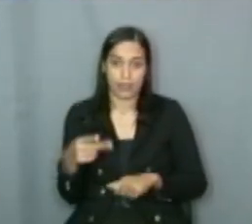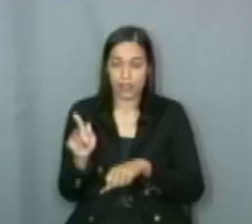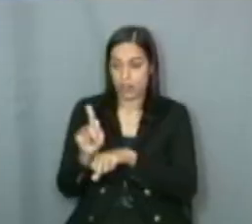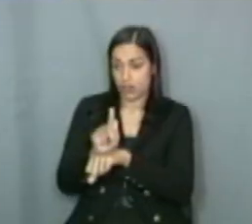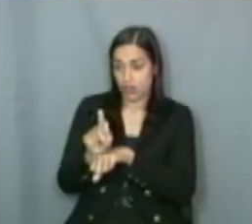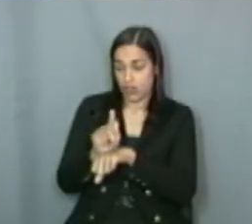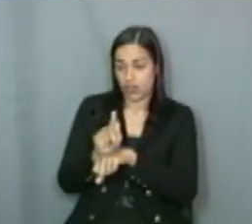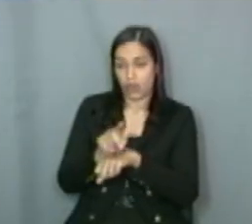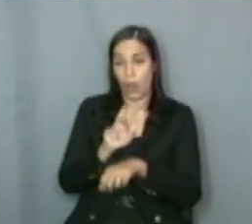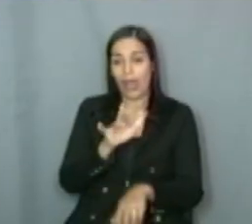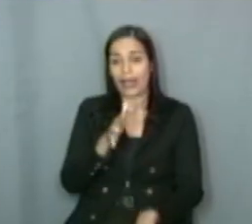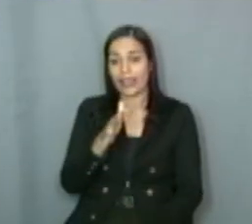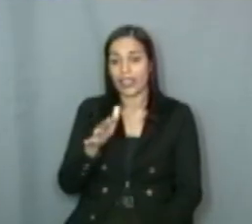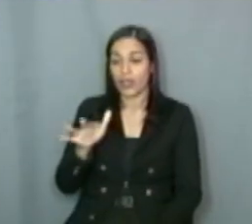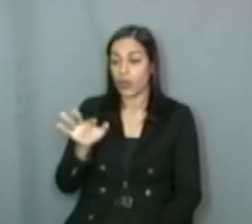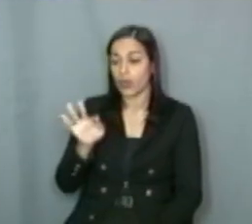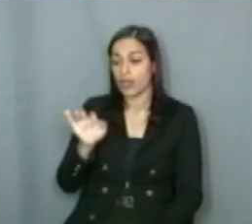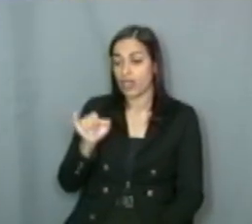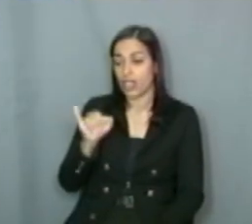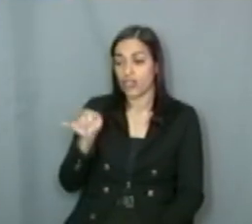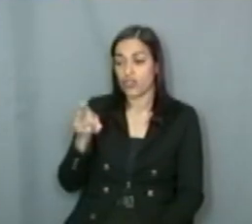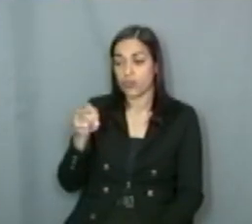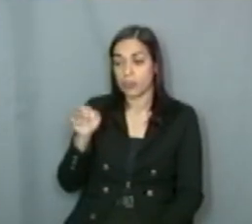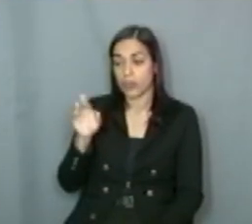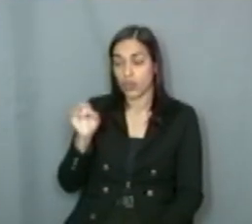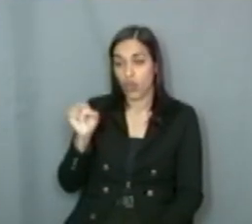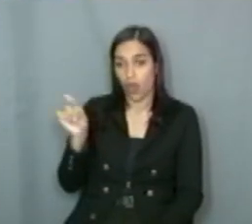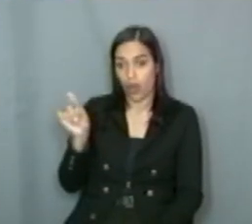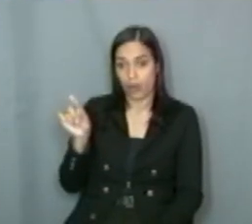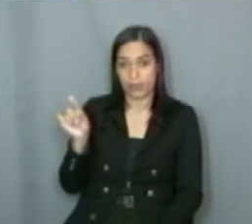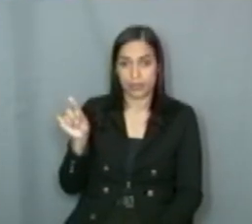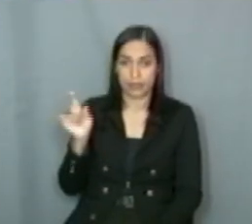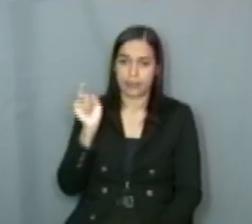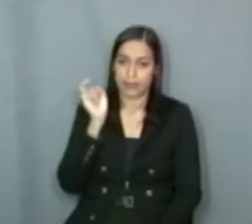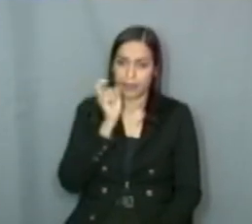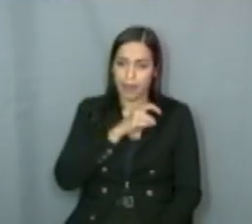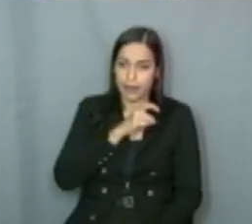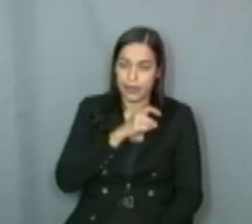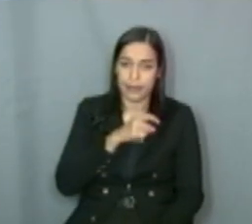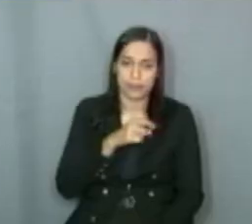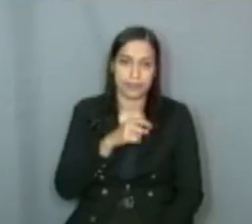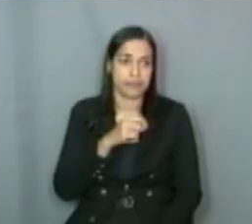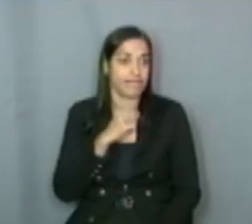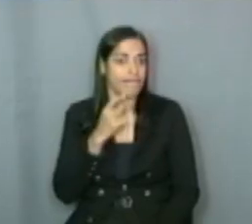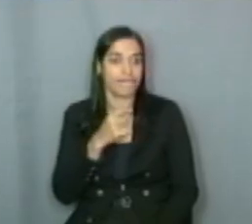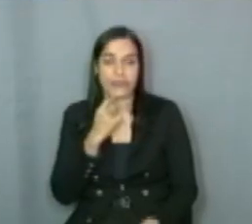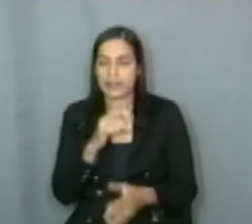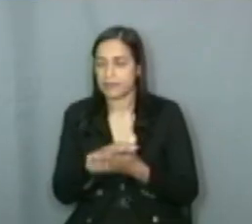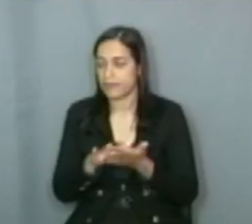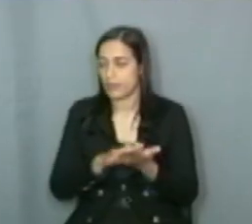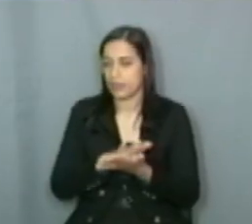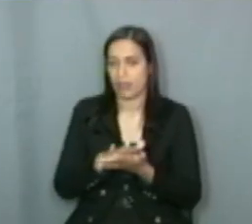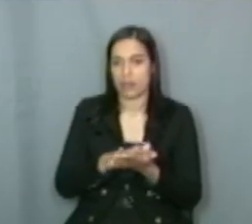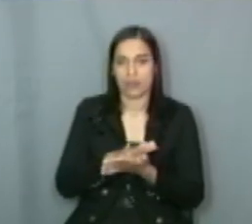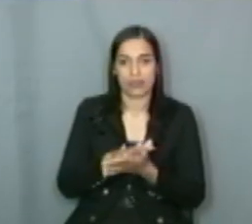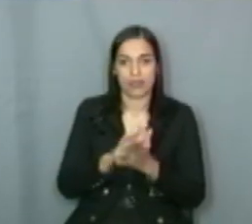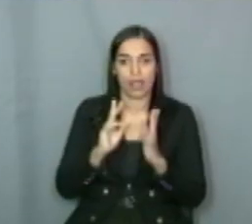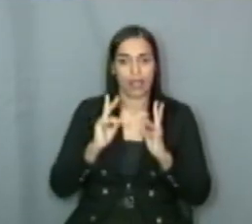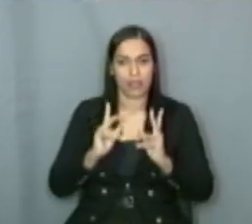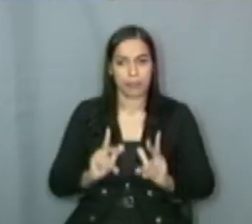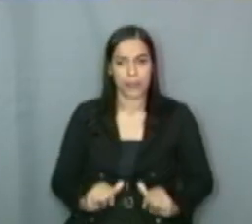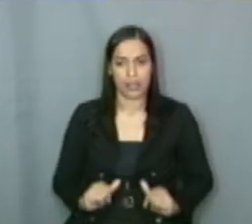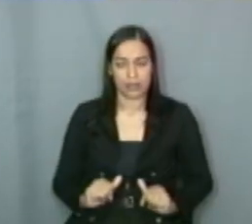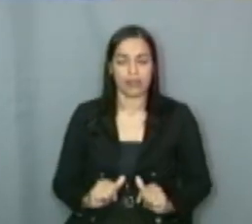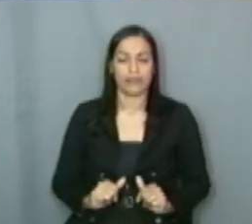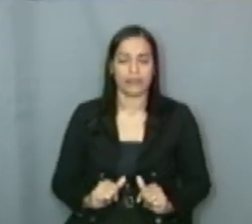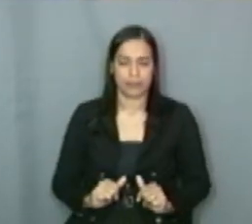Rio Tegipió. Mentira. Mentira. Não fez uma dragagem de canal, não fez uma limpeza de galeria.